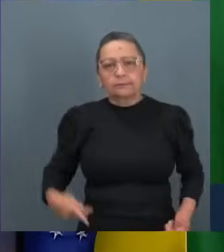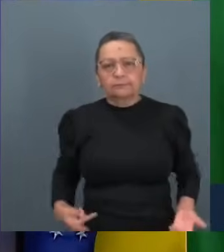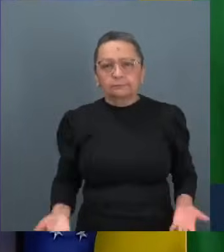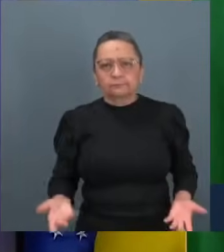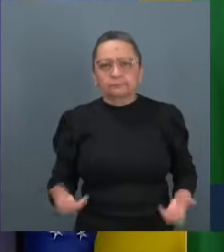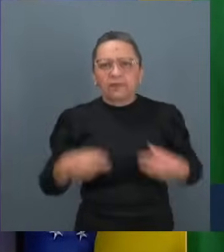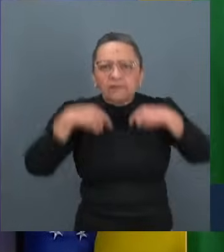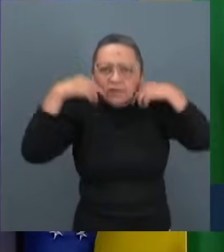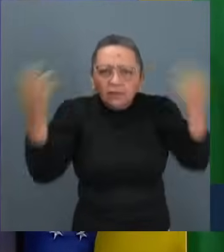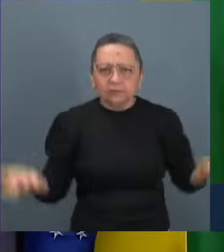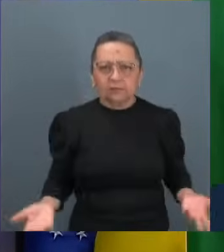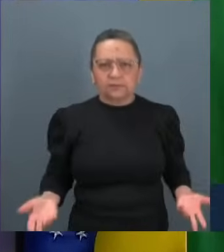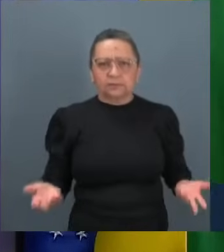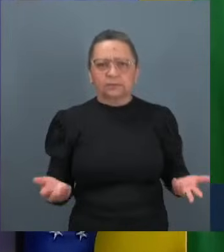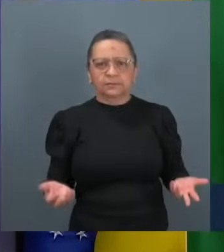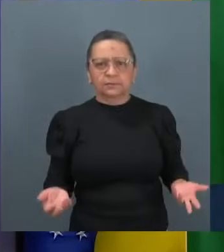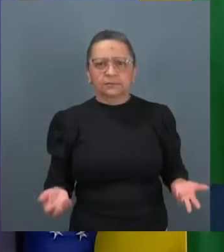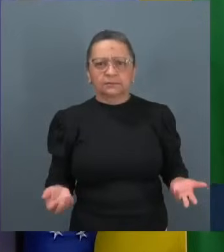vergonhoso.